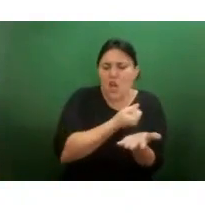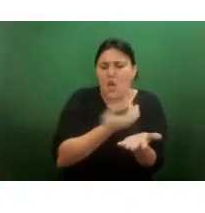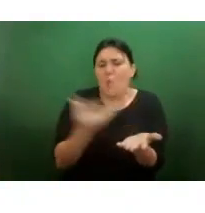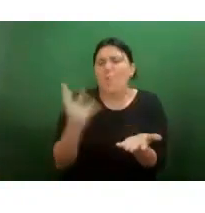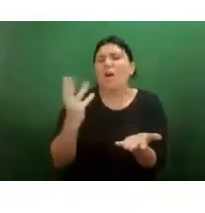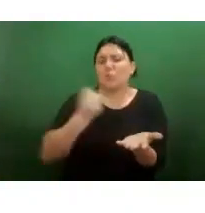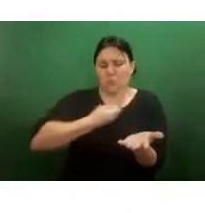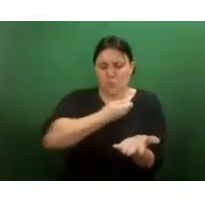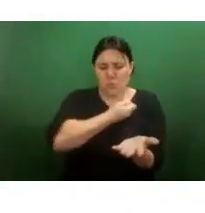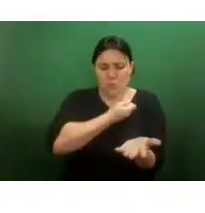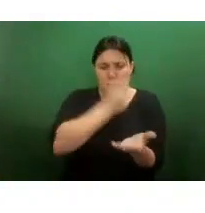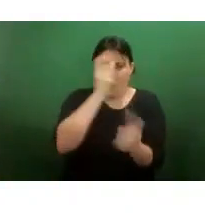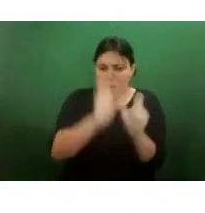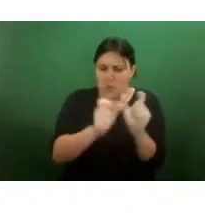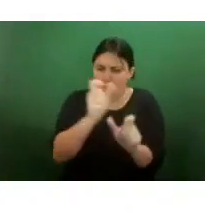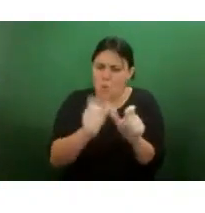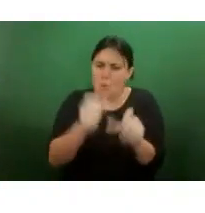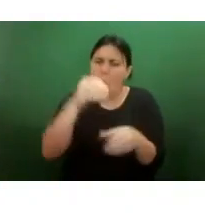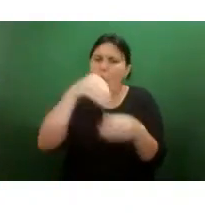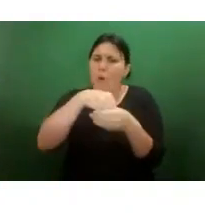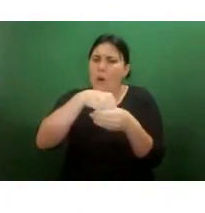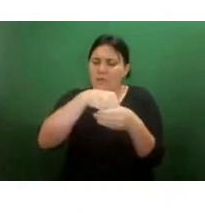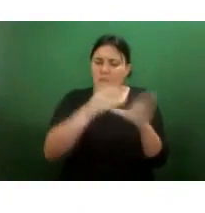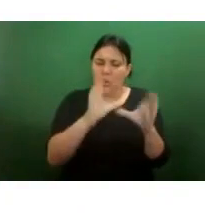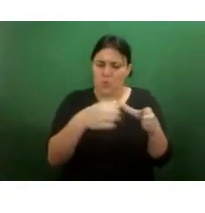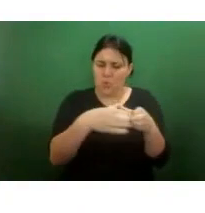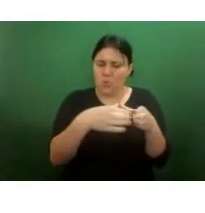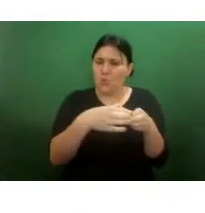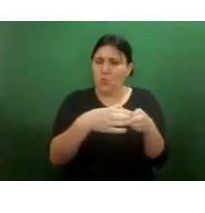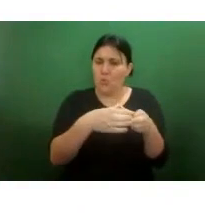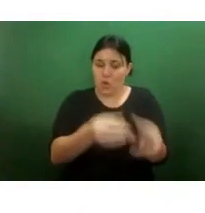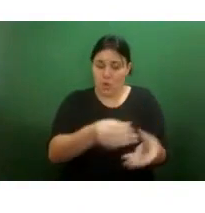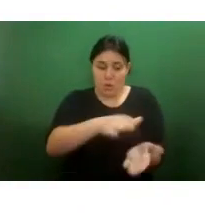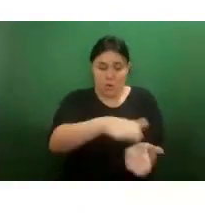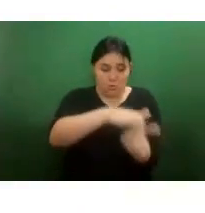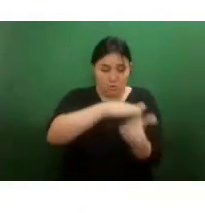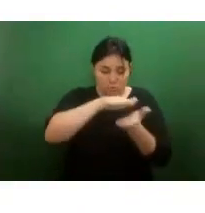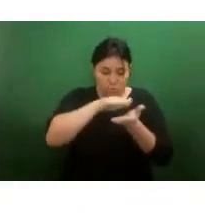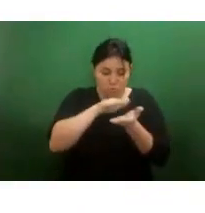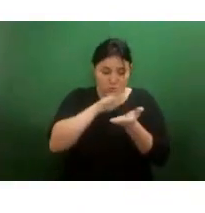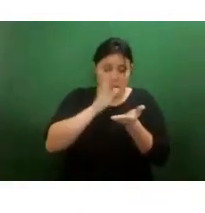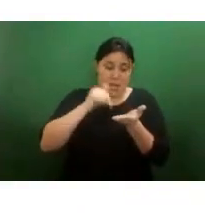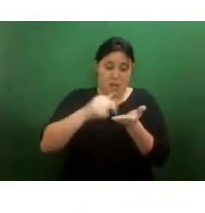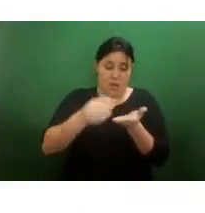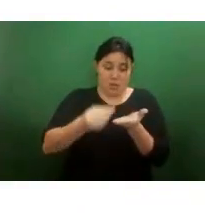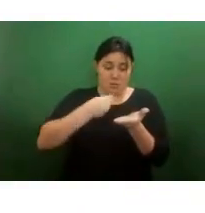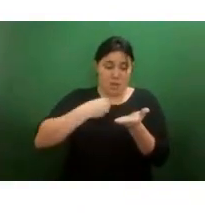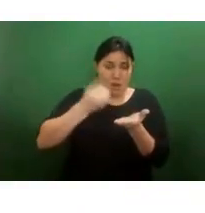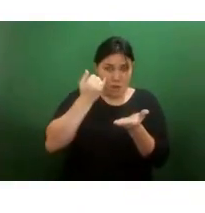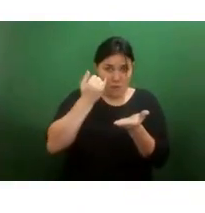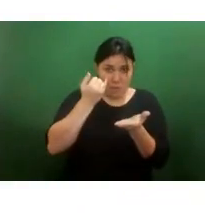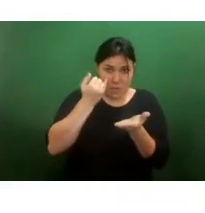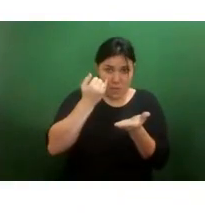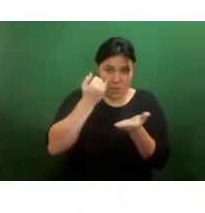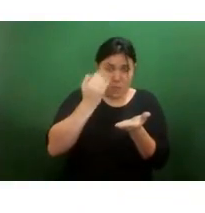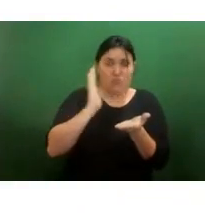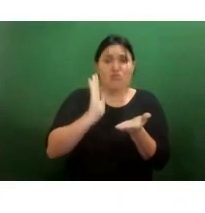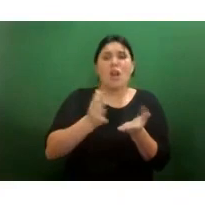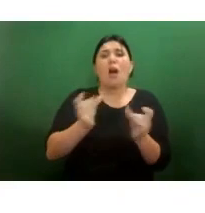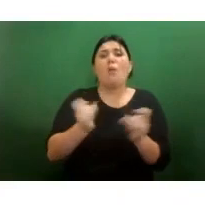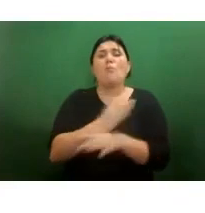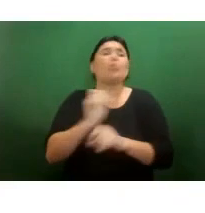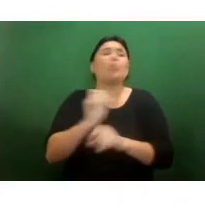componentes. Então, quando a gente recebeu, a gente já estava com os roteiros em andamento, porque nós recebemos também alguns